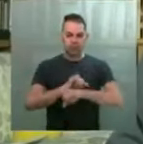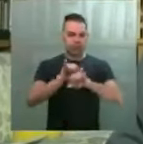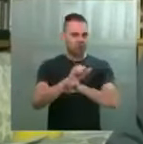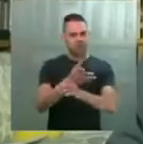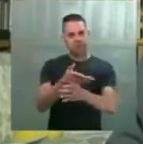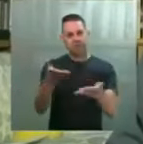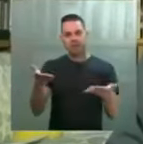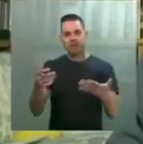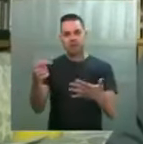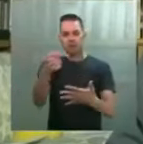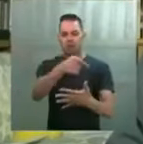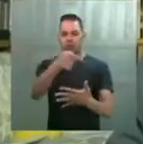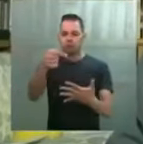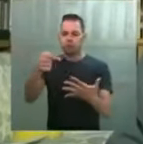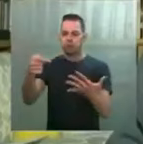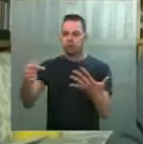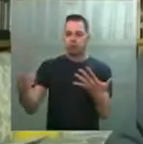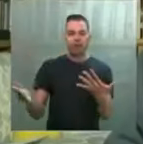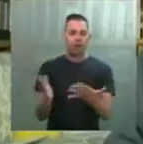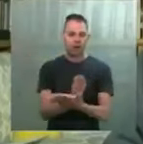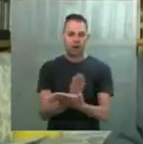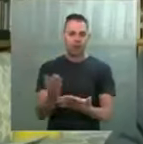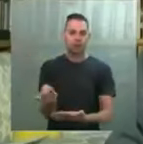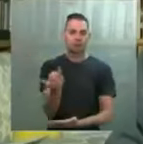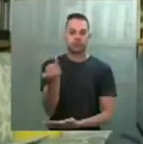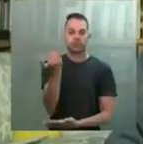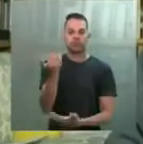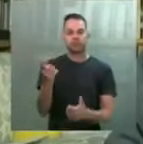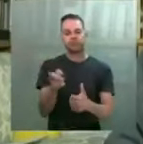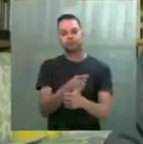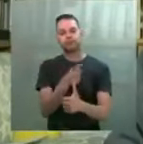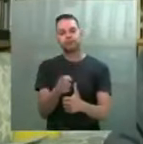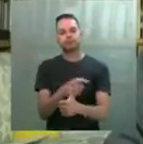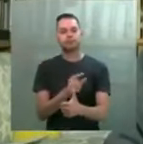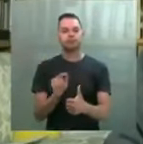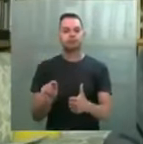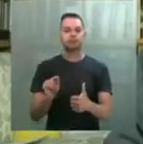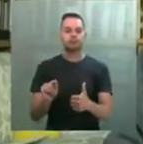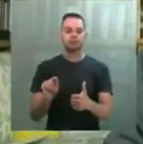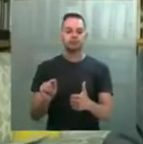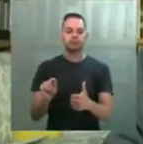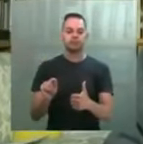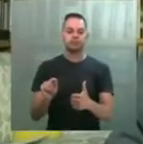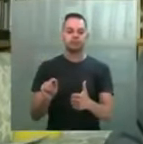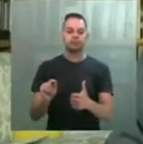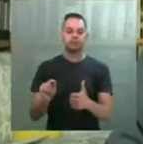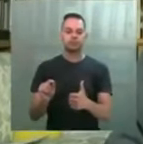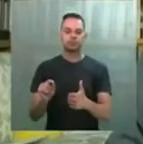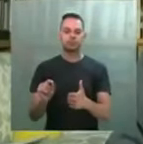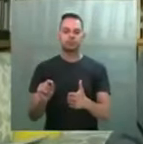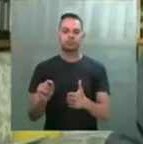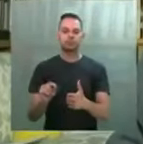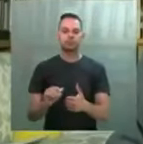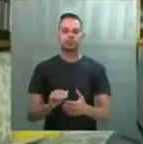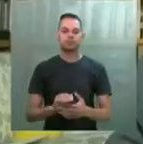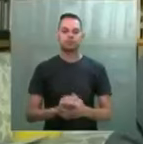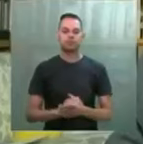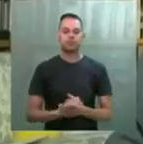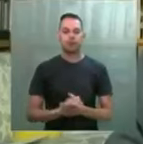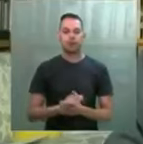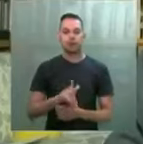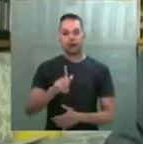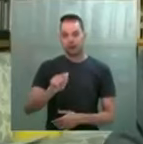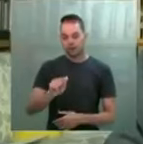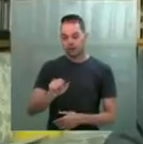sobre alguns pontos-chave. O primeiro, sobre o aumento dos